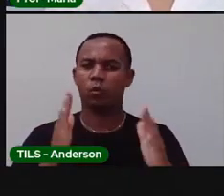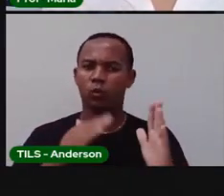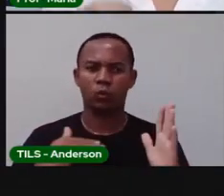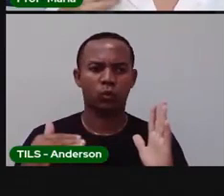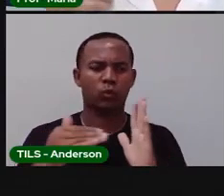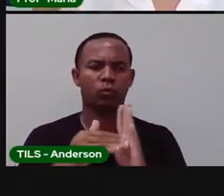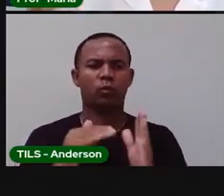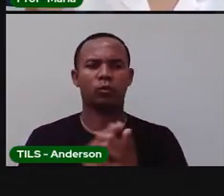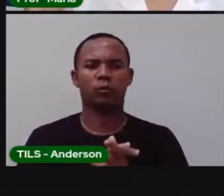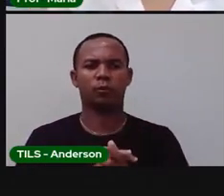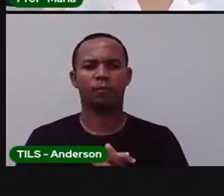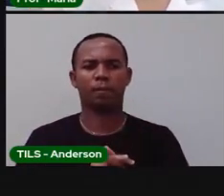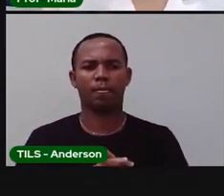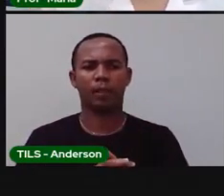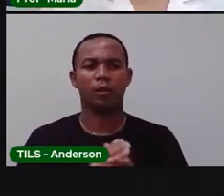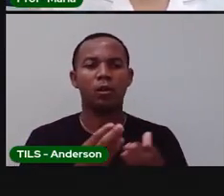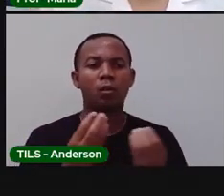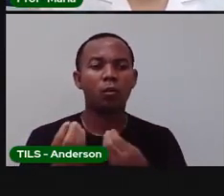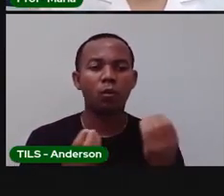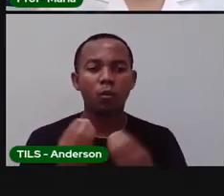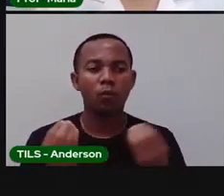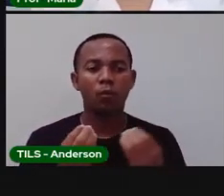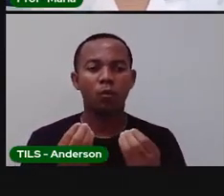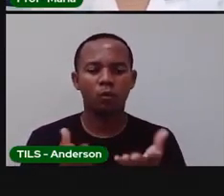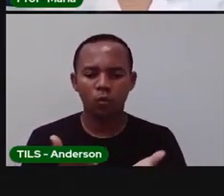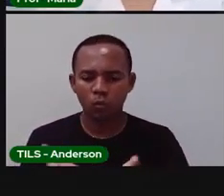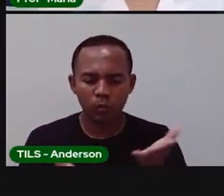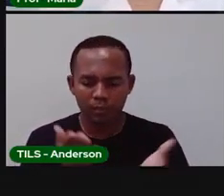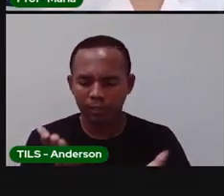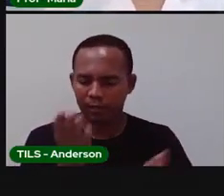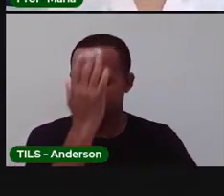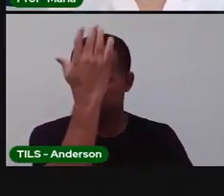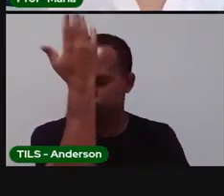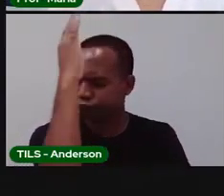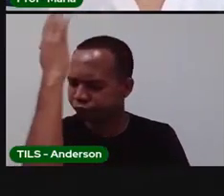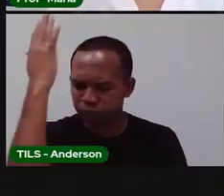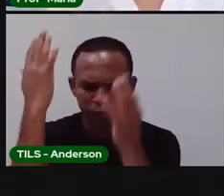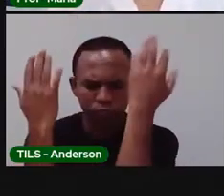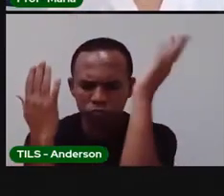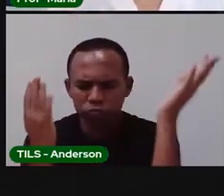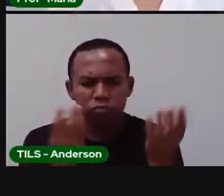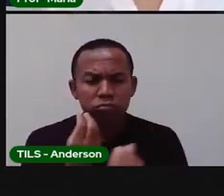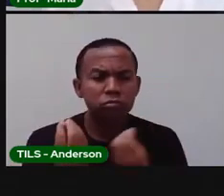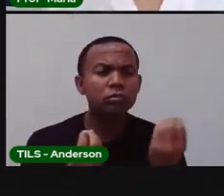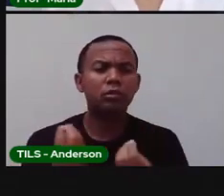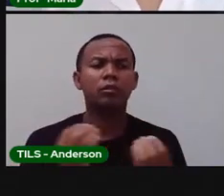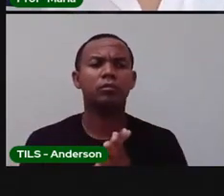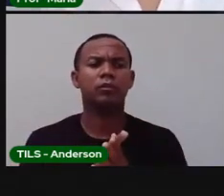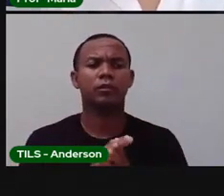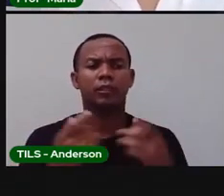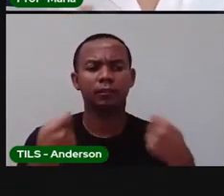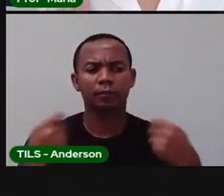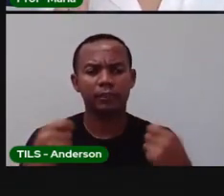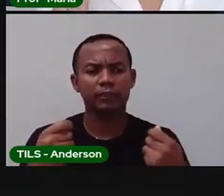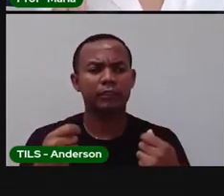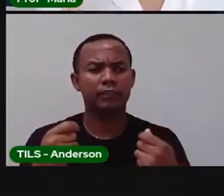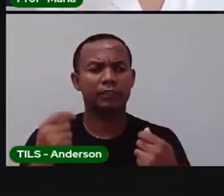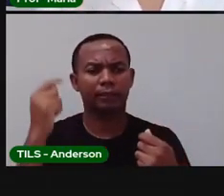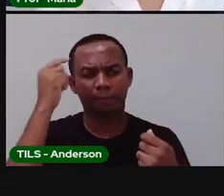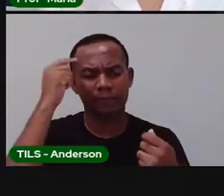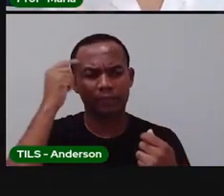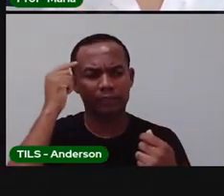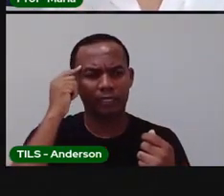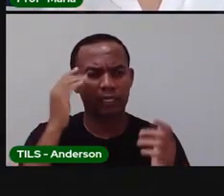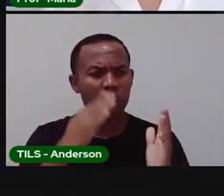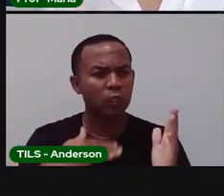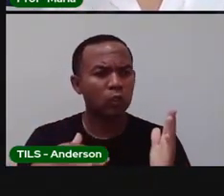só. Para a preservação do meio ambiente, o lixo deve ser considerado uma questão de toda a sociedade. E também é uma preocupação de